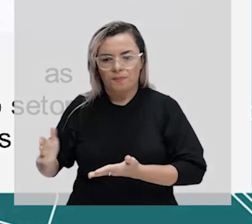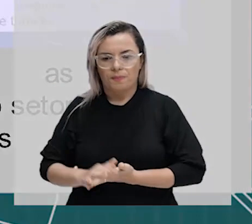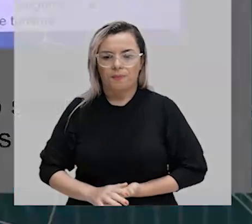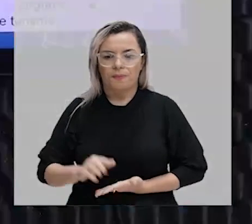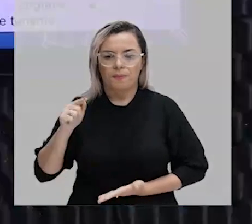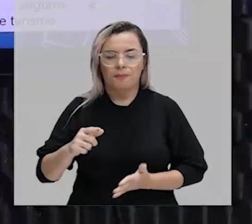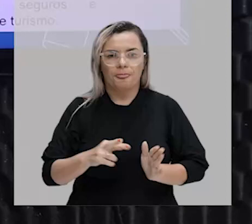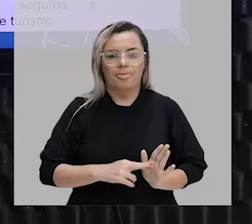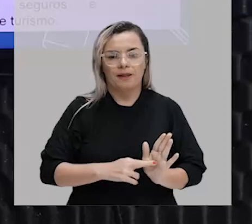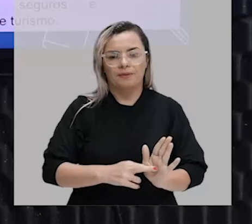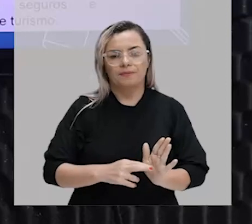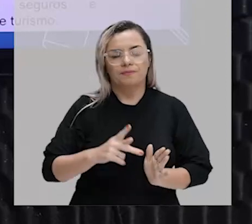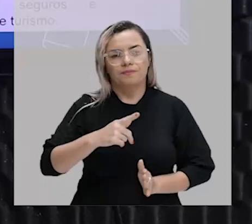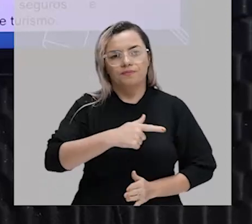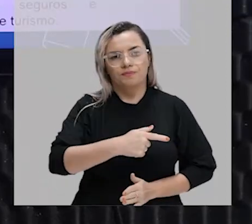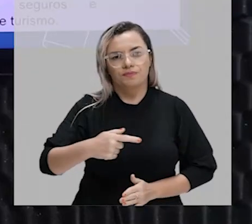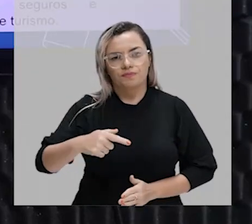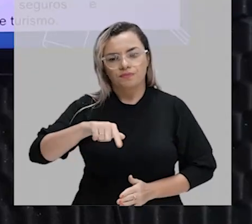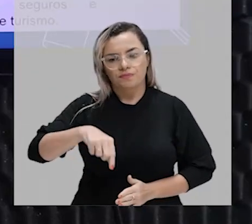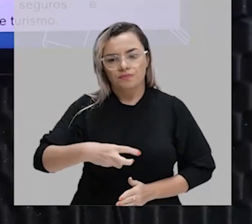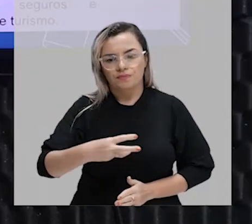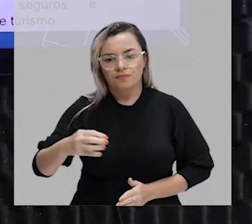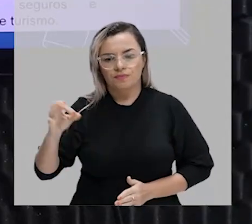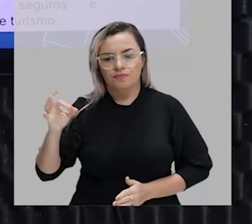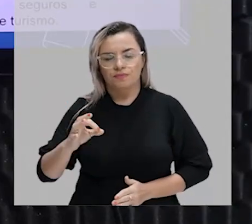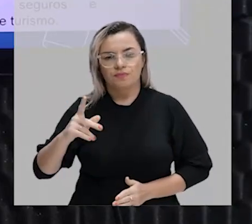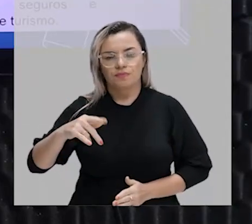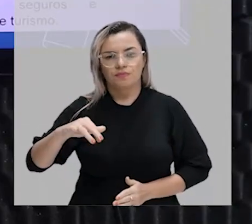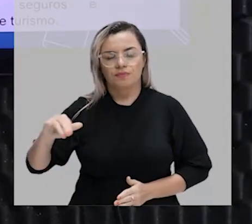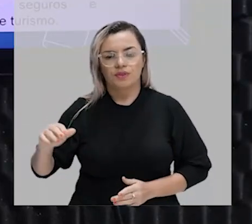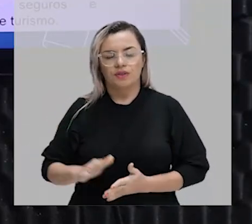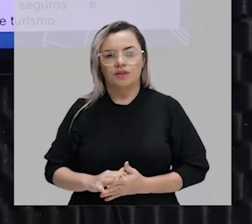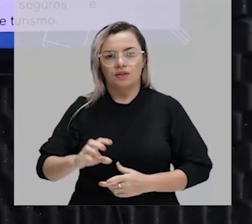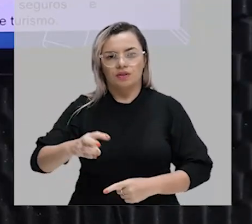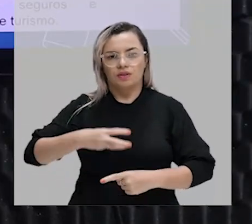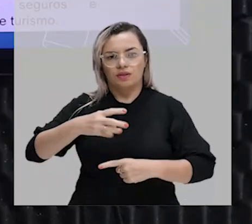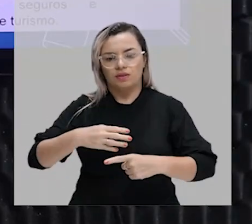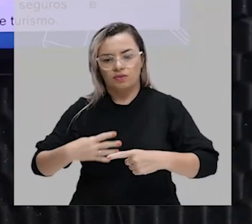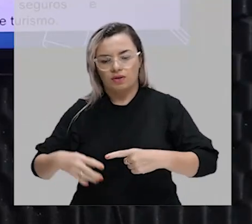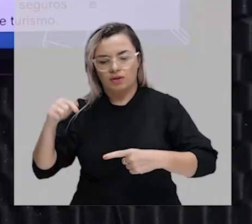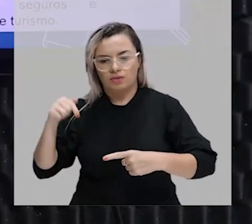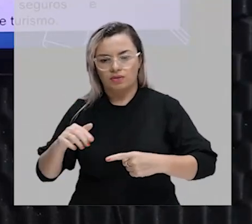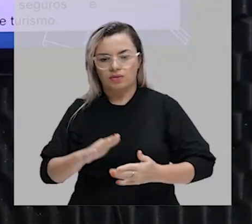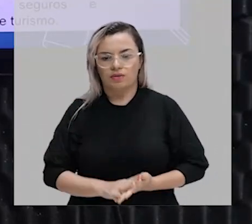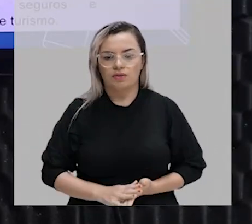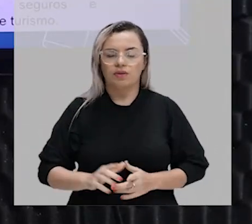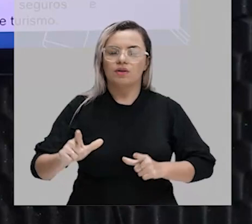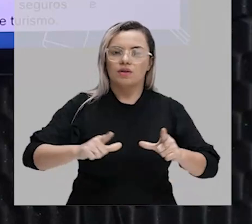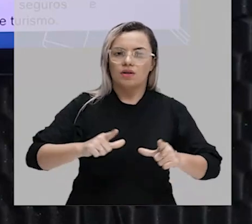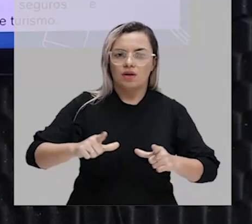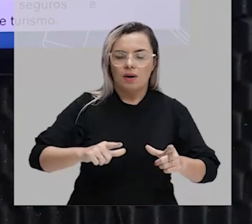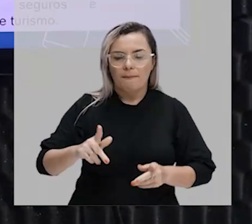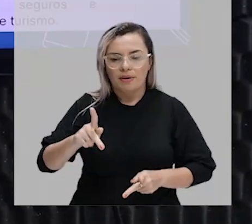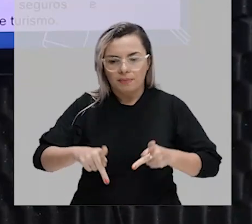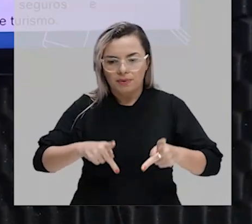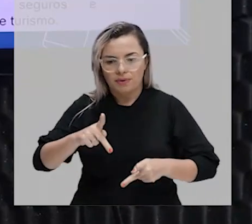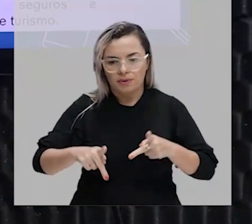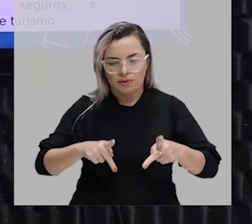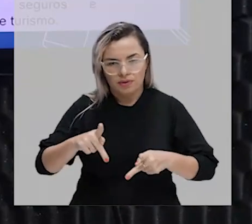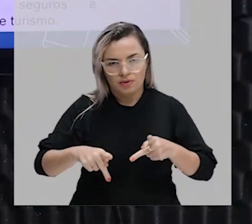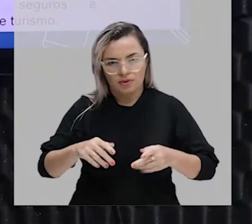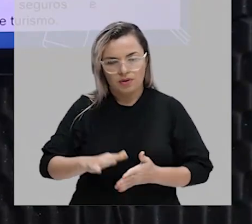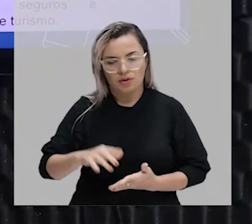77% do PIB norte-americano, tá? Quase 3/4. Vai empregar quase 80% da população norte-americana e vai ter